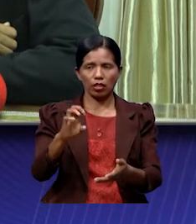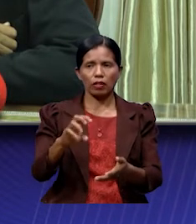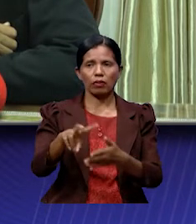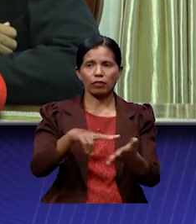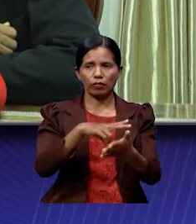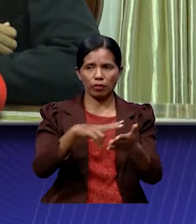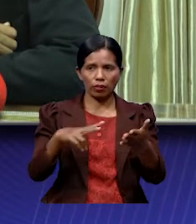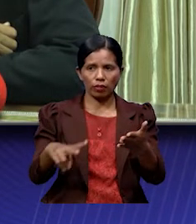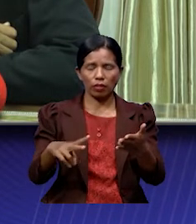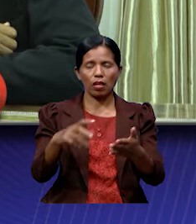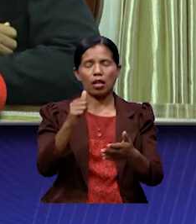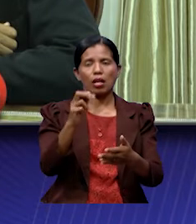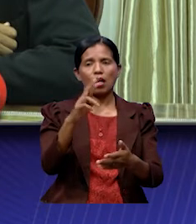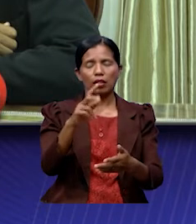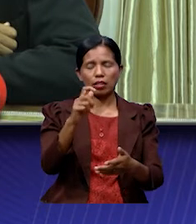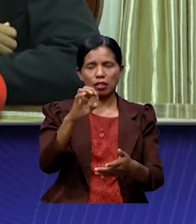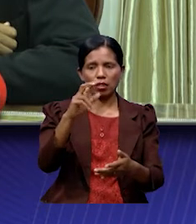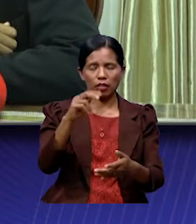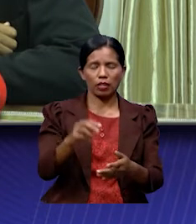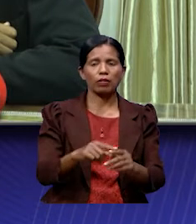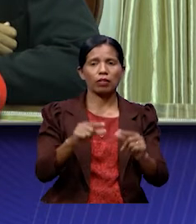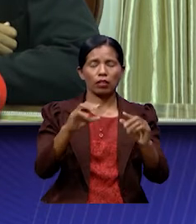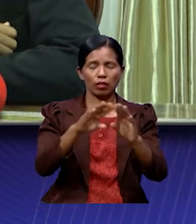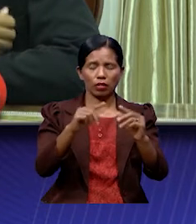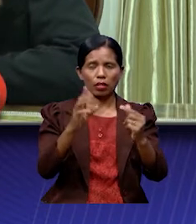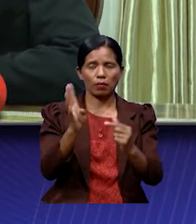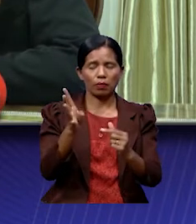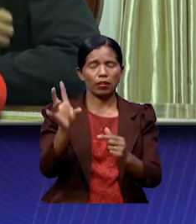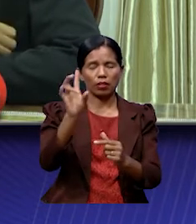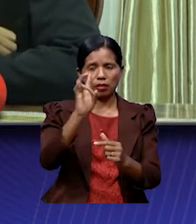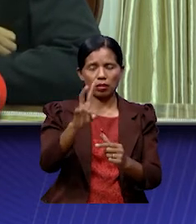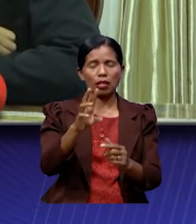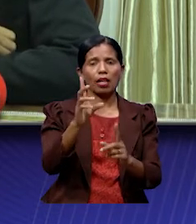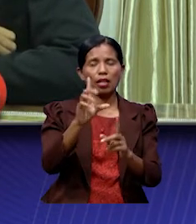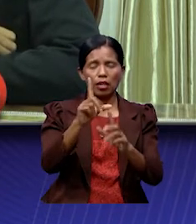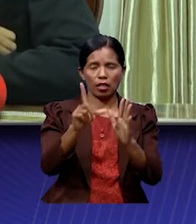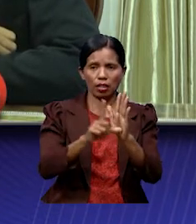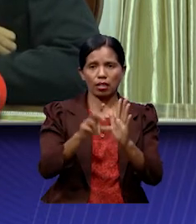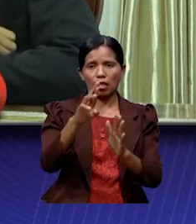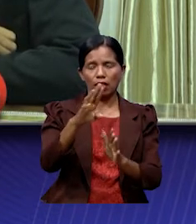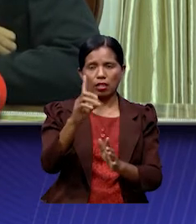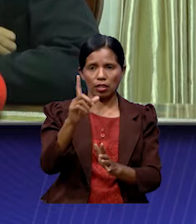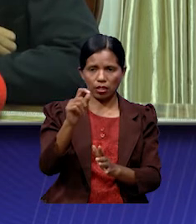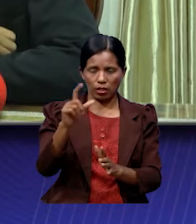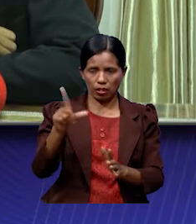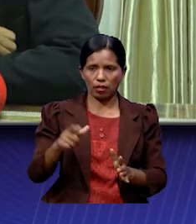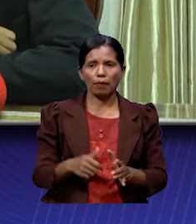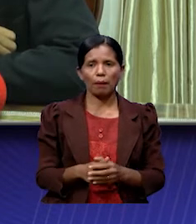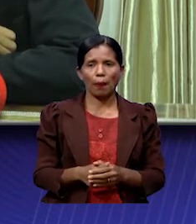viola artigo 47 número 1 Constituição da República Democrática de Timor-Leste e também nem